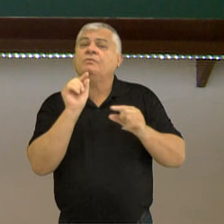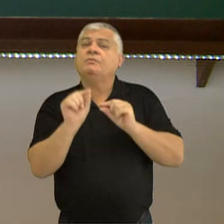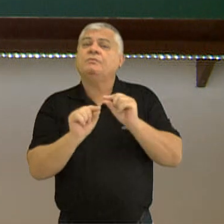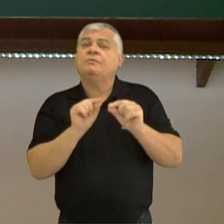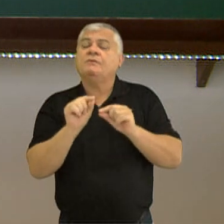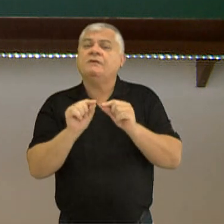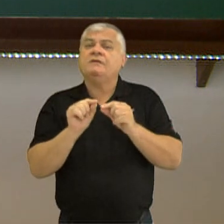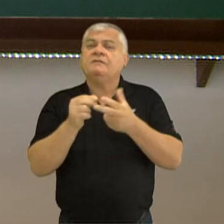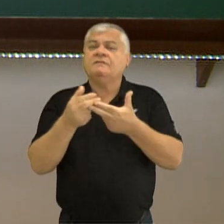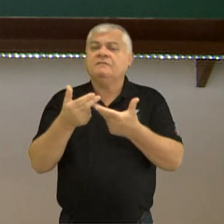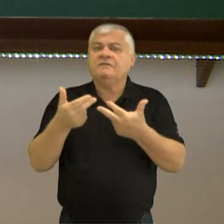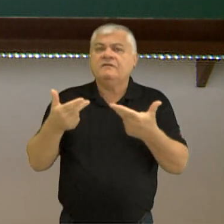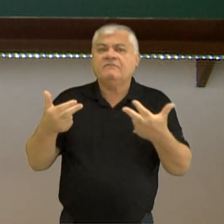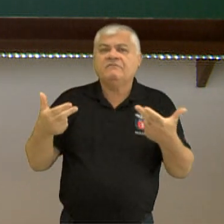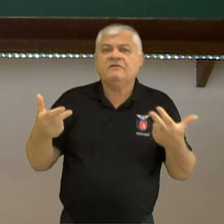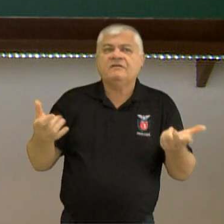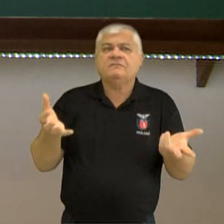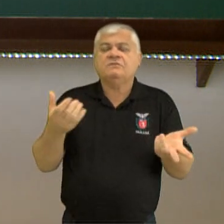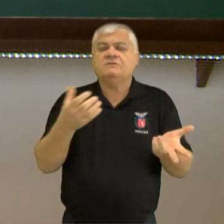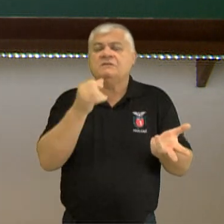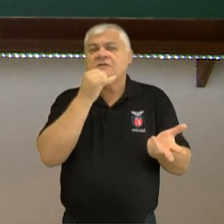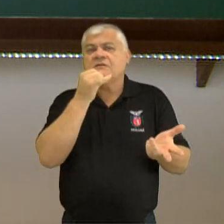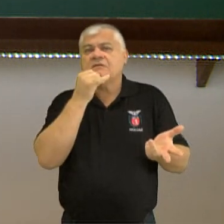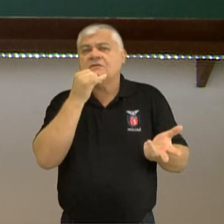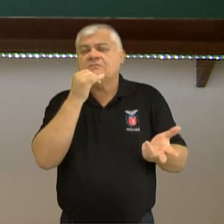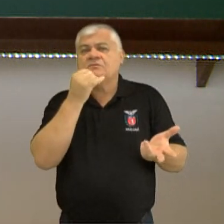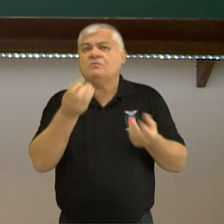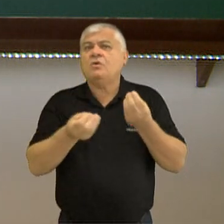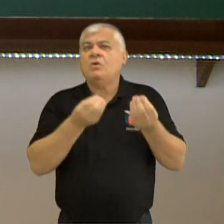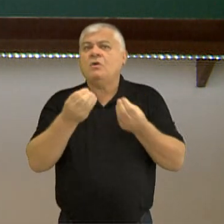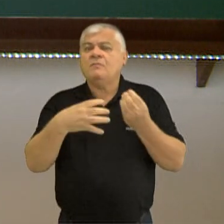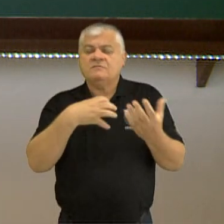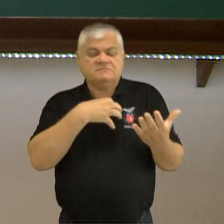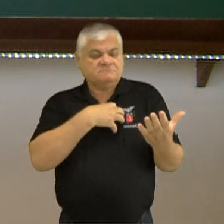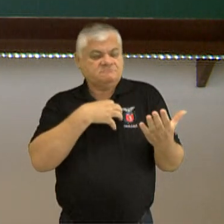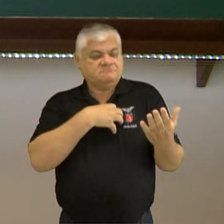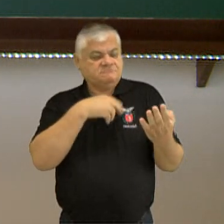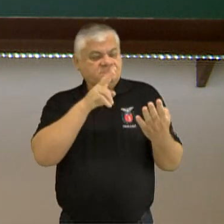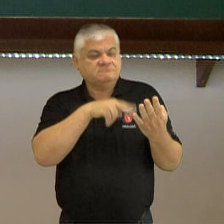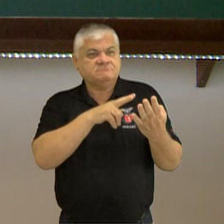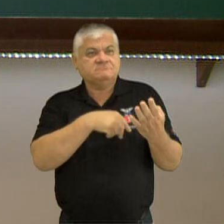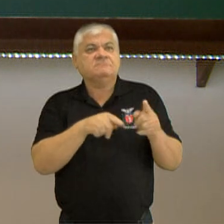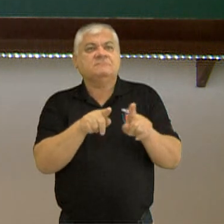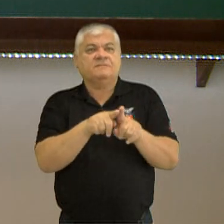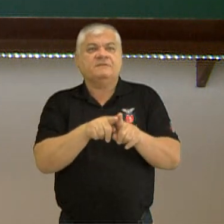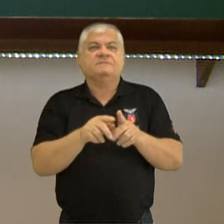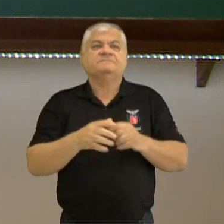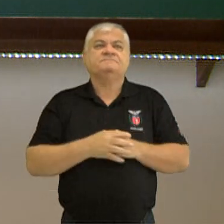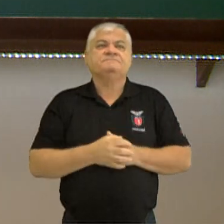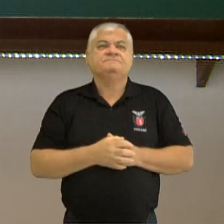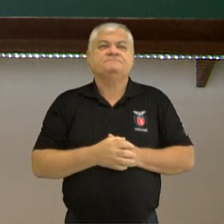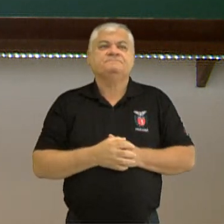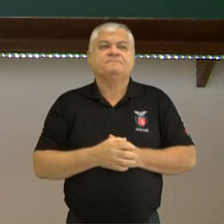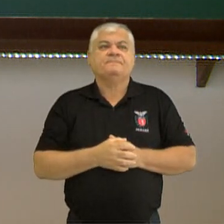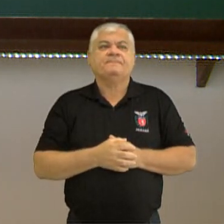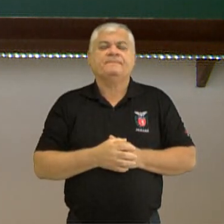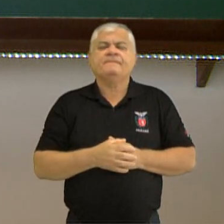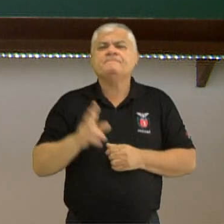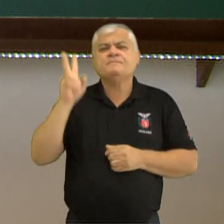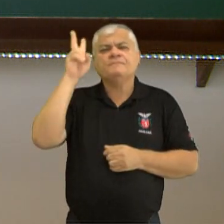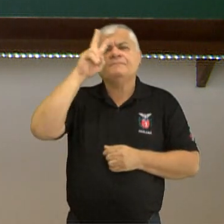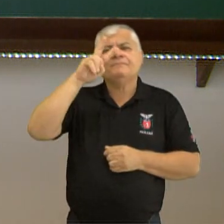os diferentes efeitos de sentido decorrentes do uso das conjunções. Vamos relembrar